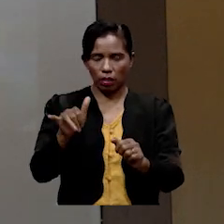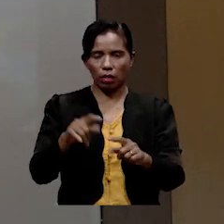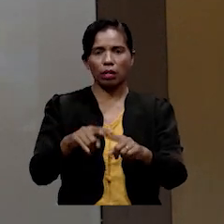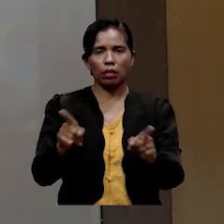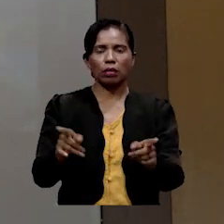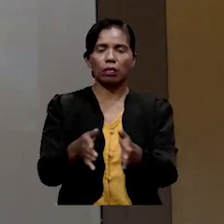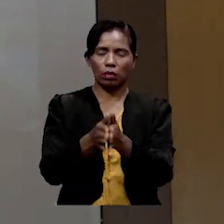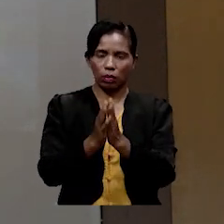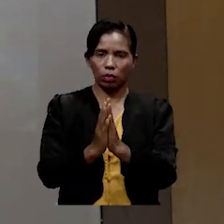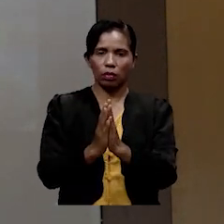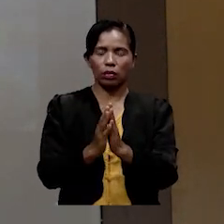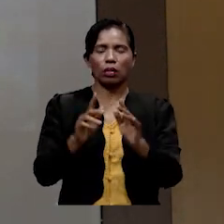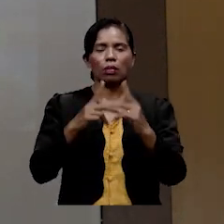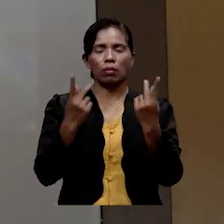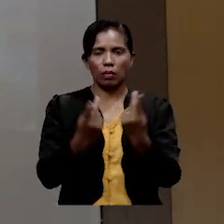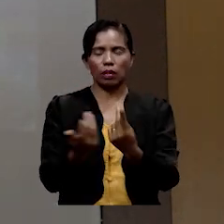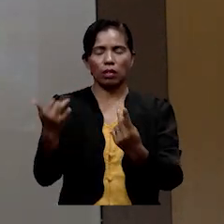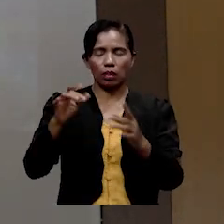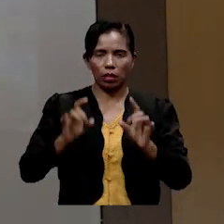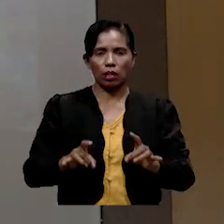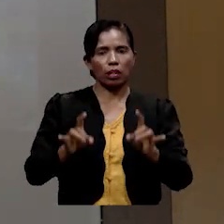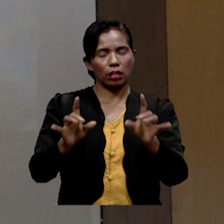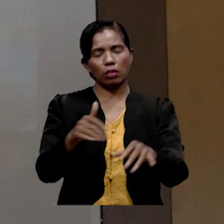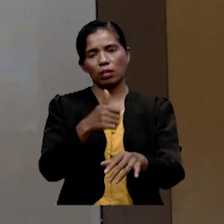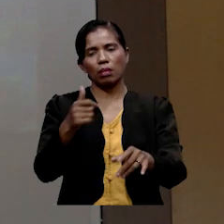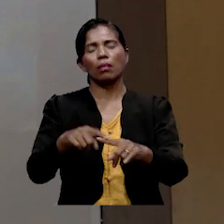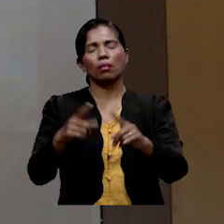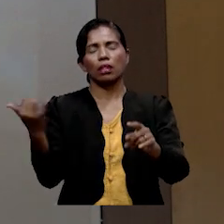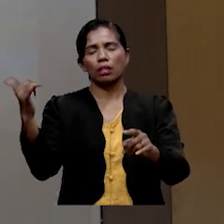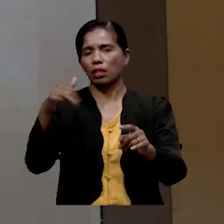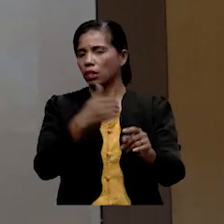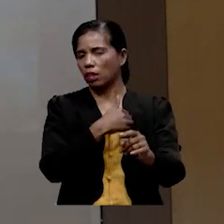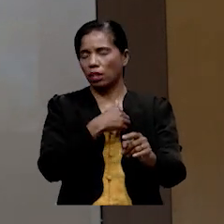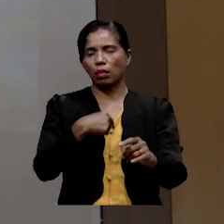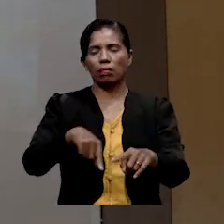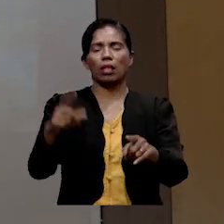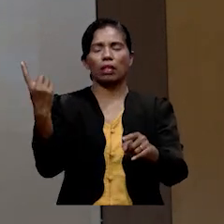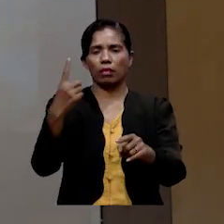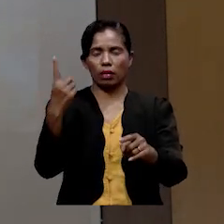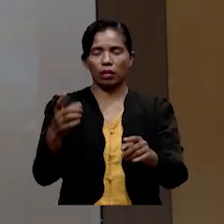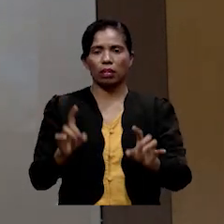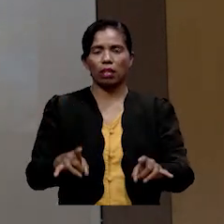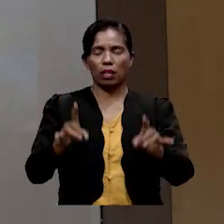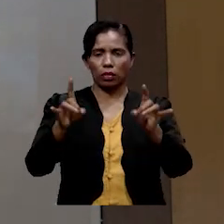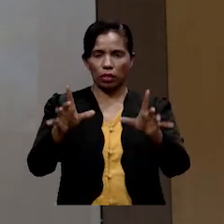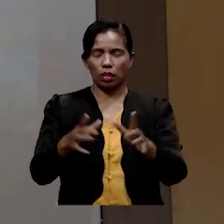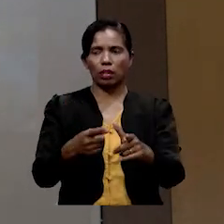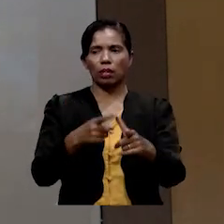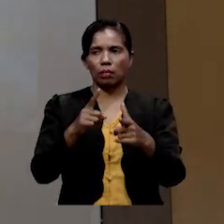husi companhia relevante sira e estrangeira me be sirane sira ba na fati e lu sirane bemak ba australenia e